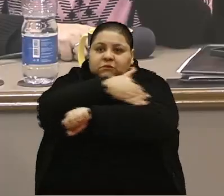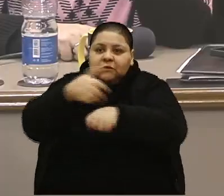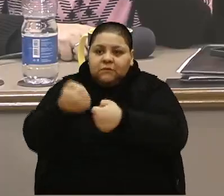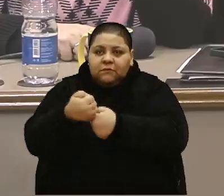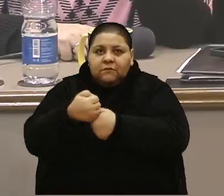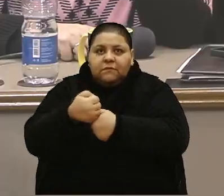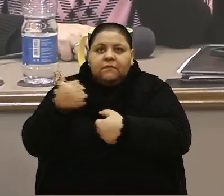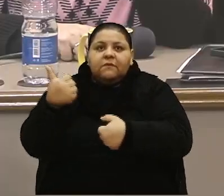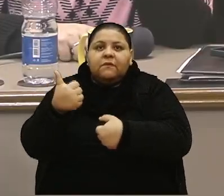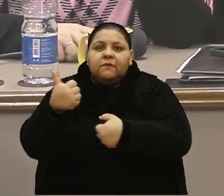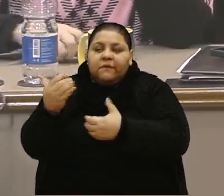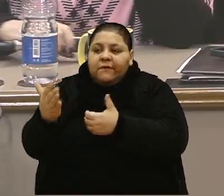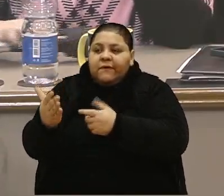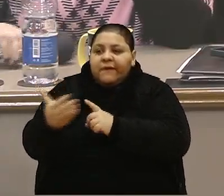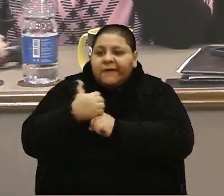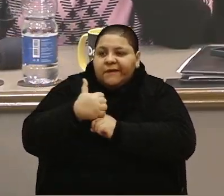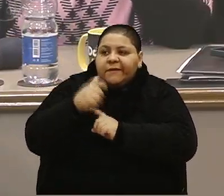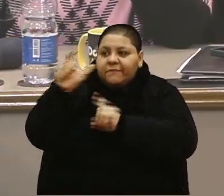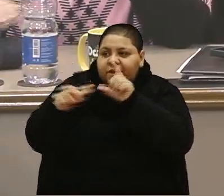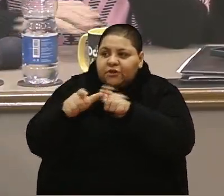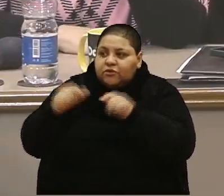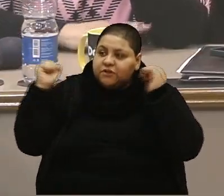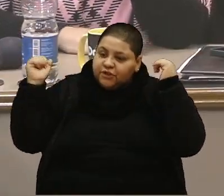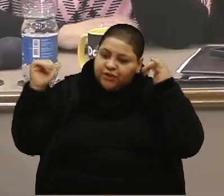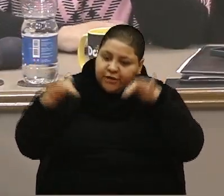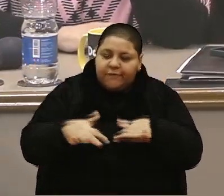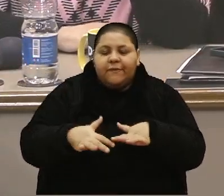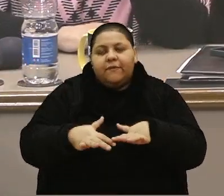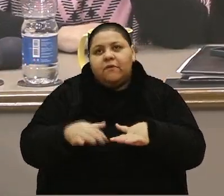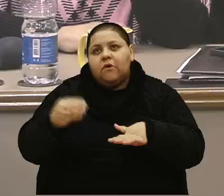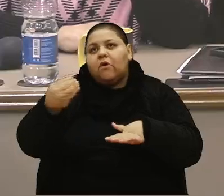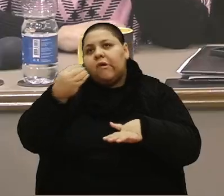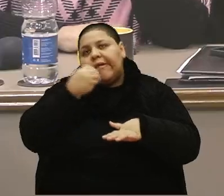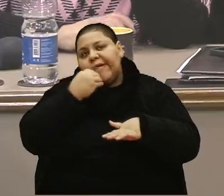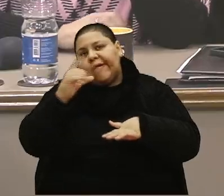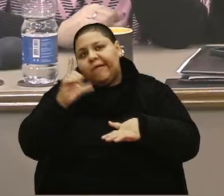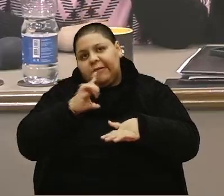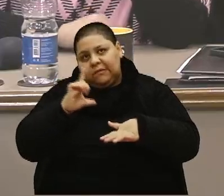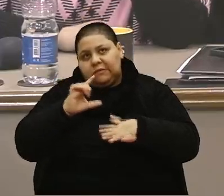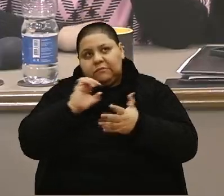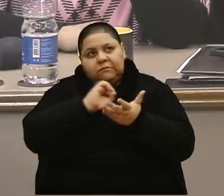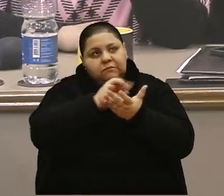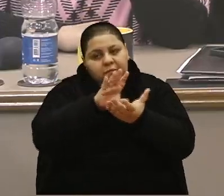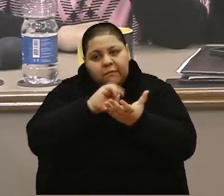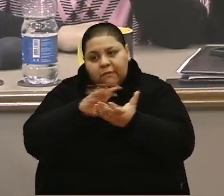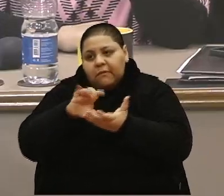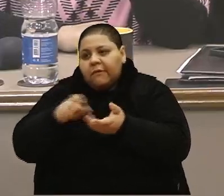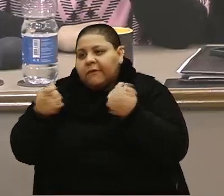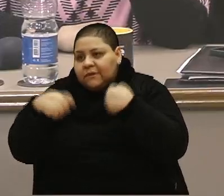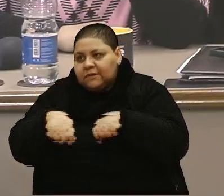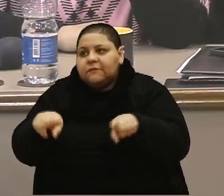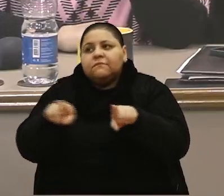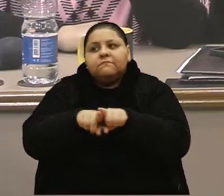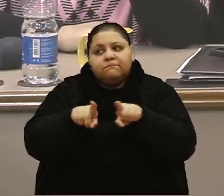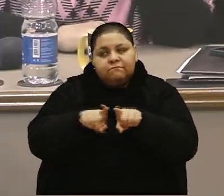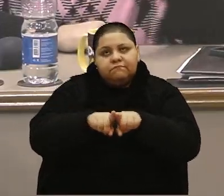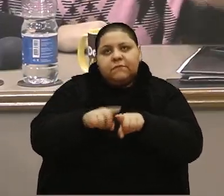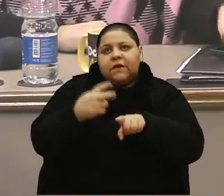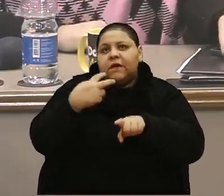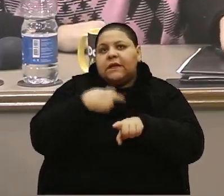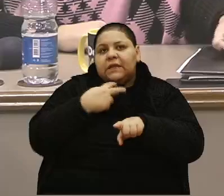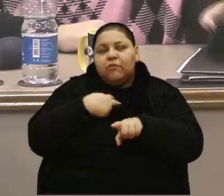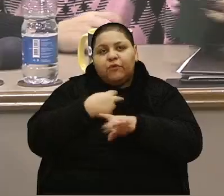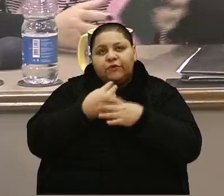fato, pessoas que chegam na nossa cidade. Né? Claro, temos que dar os encaminhamentos necessários sempre também. Né? Não podemos